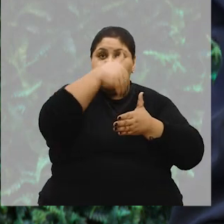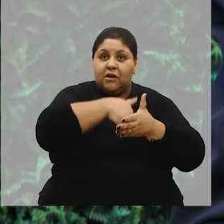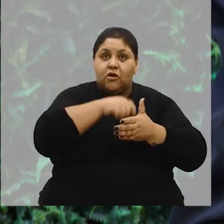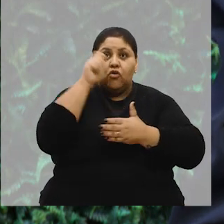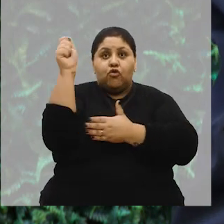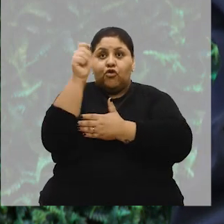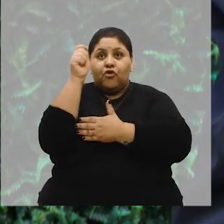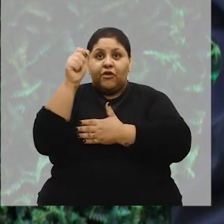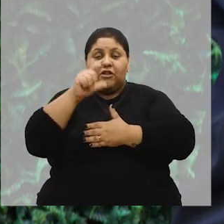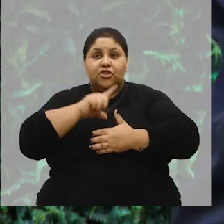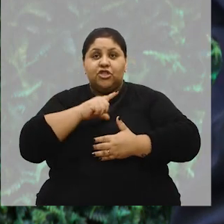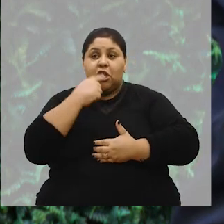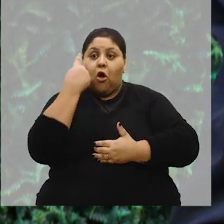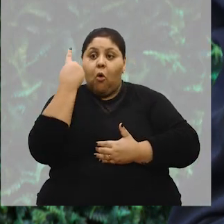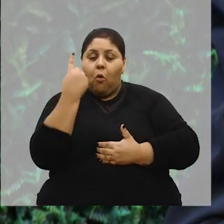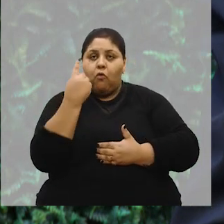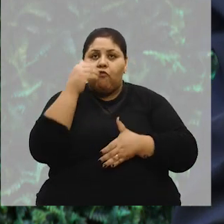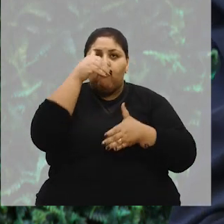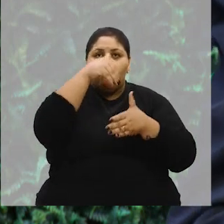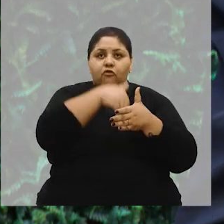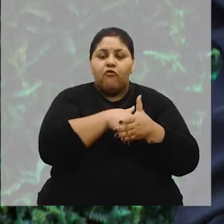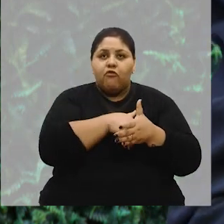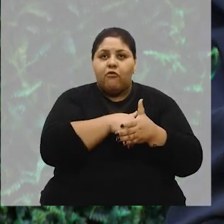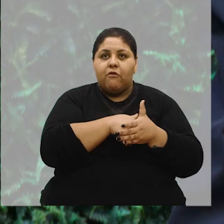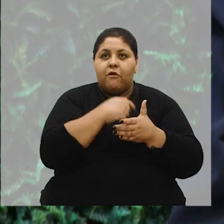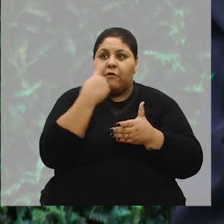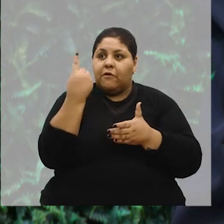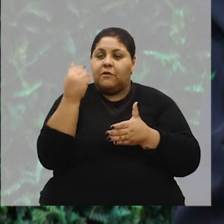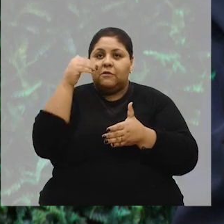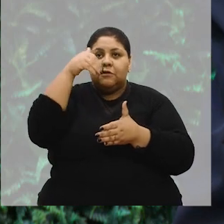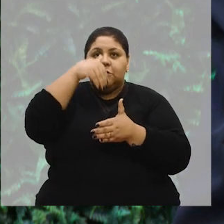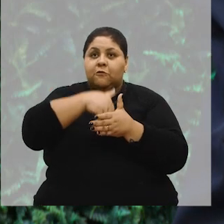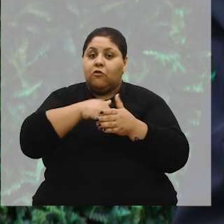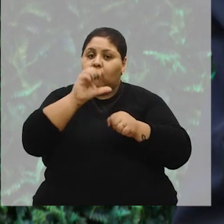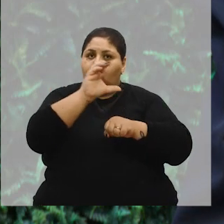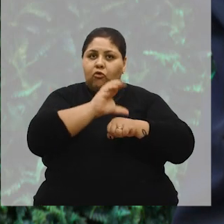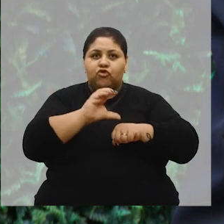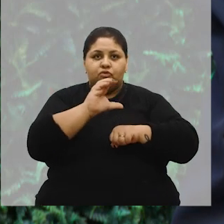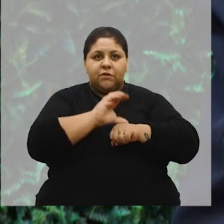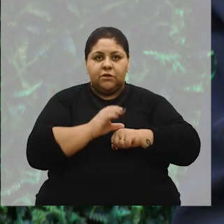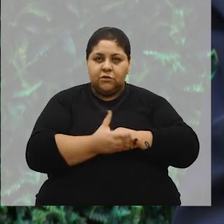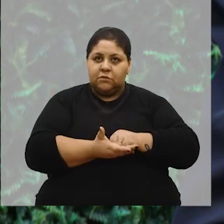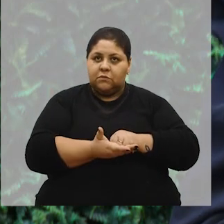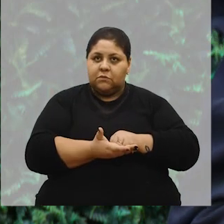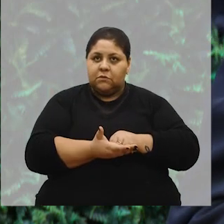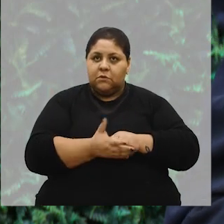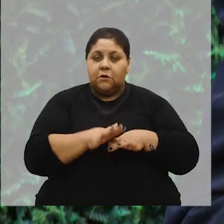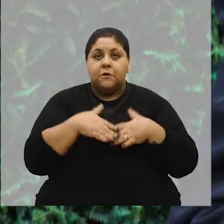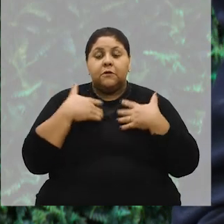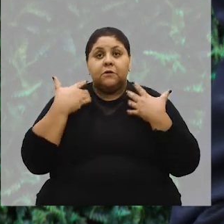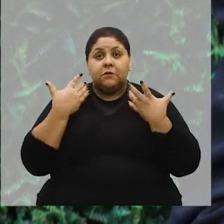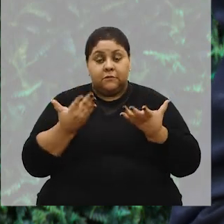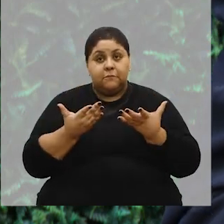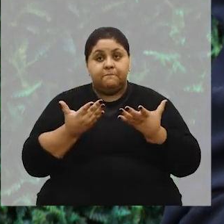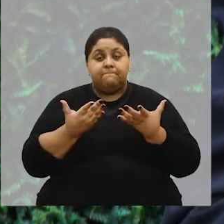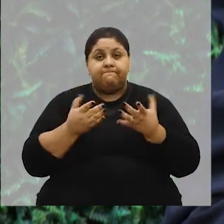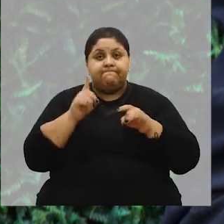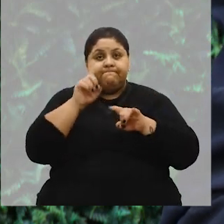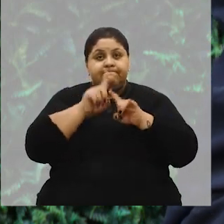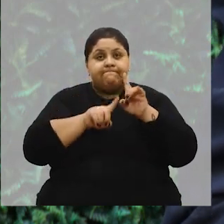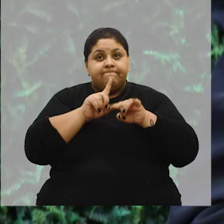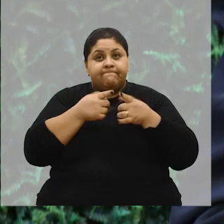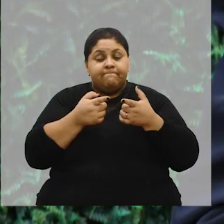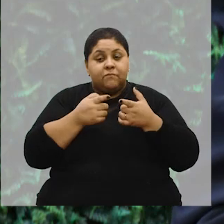Grande tinha um voto, e esse voto foi constituinte. Então, são coisas